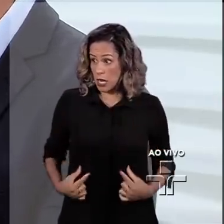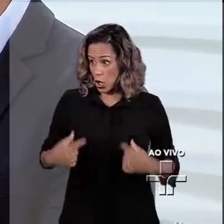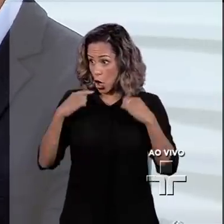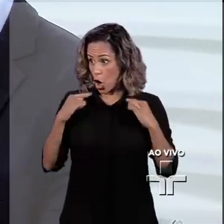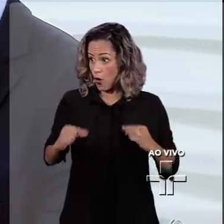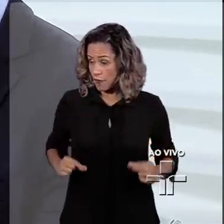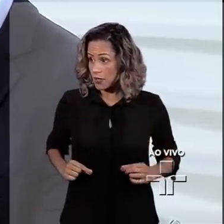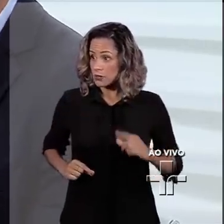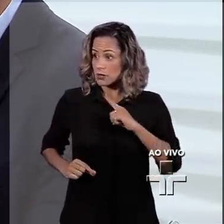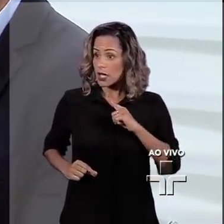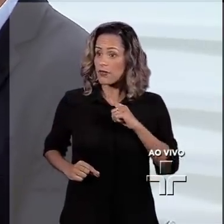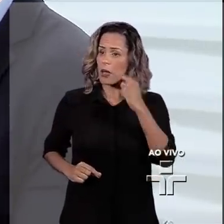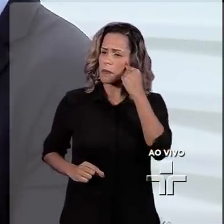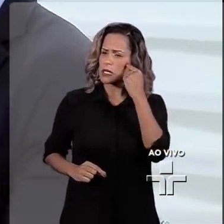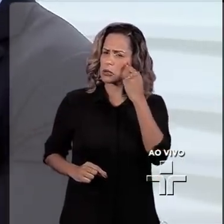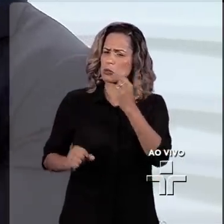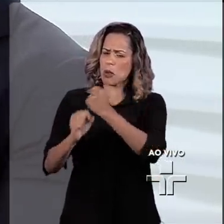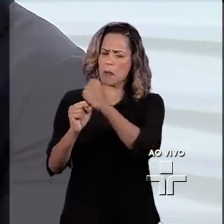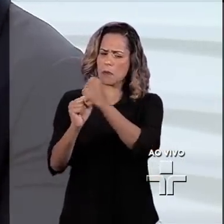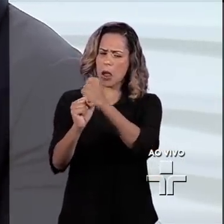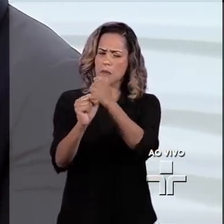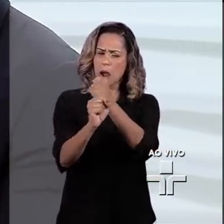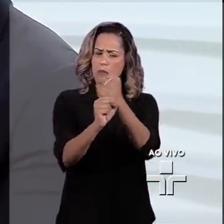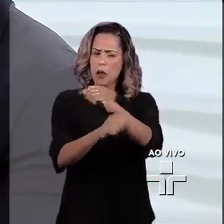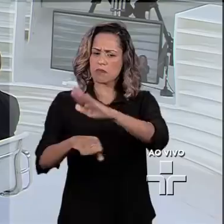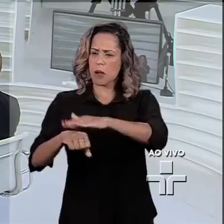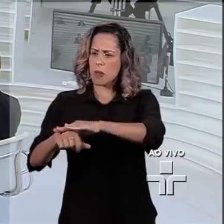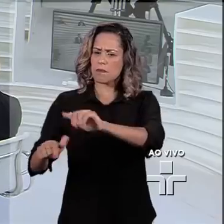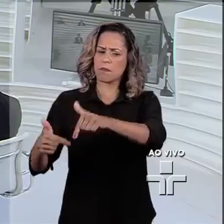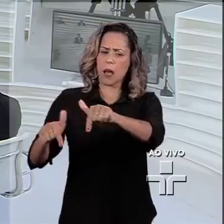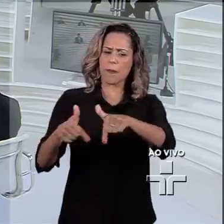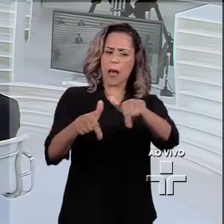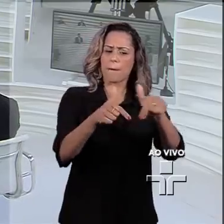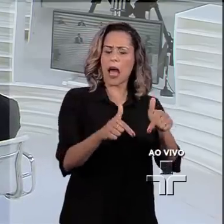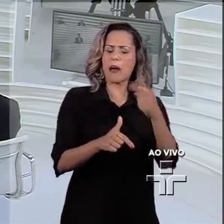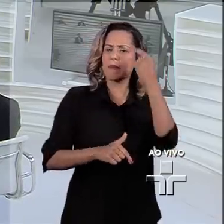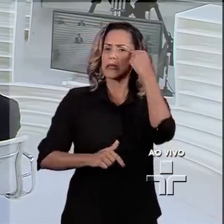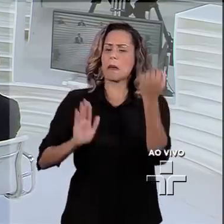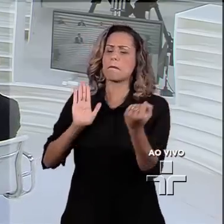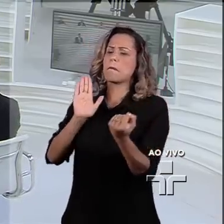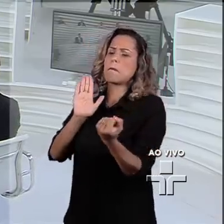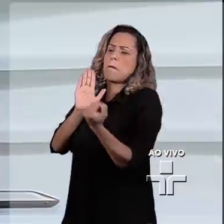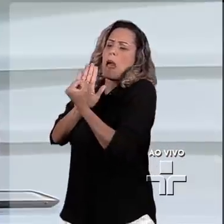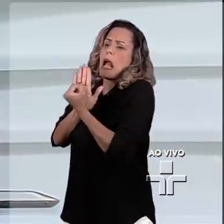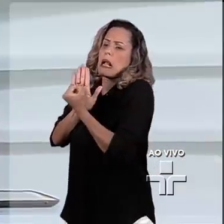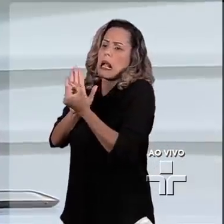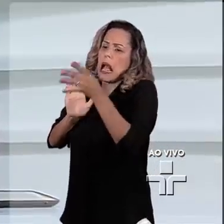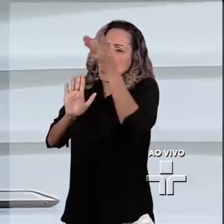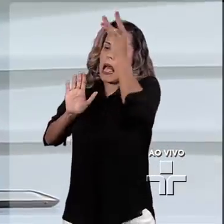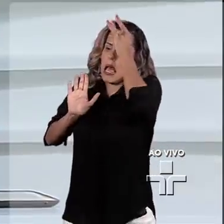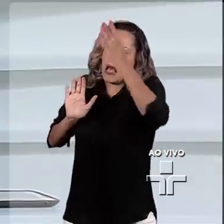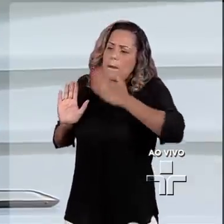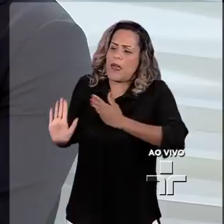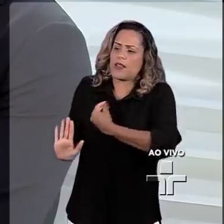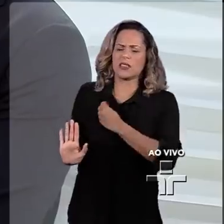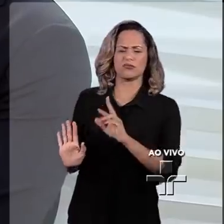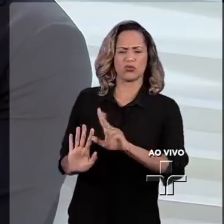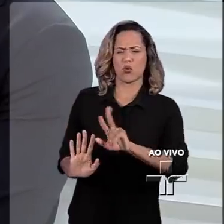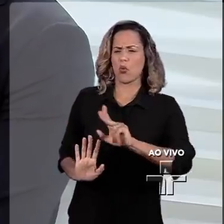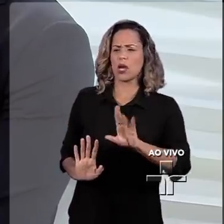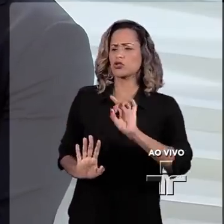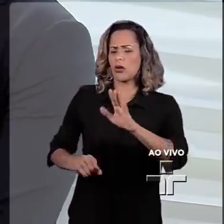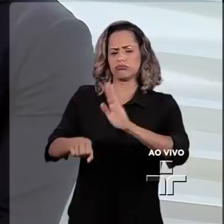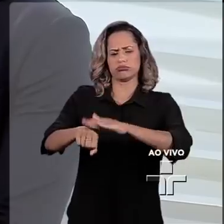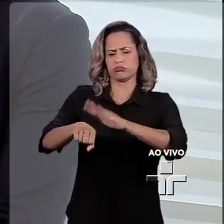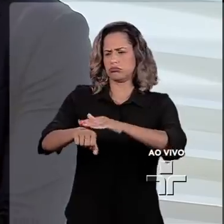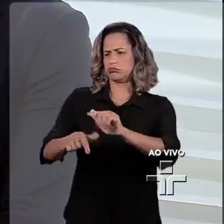pensando em deixar como marca, ficou pensando que era o que era necessário fazer. A Sala São Paulo, acho que ele pensou, viu? Uma das